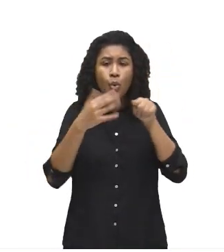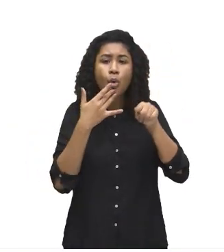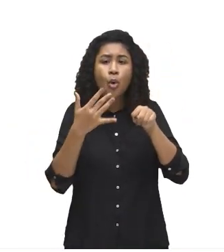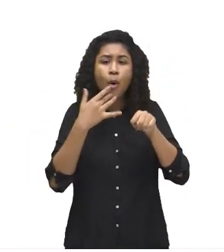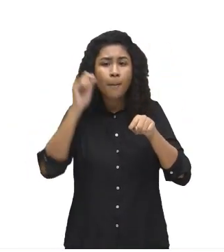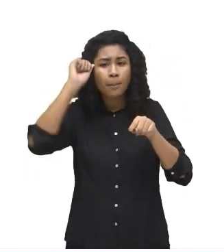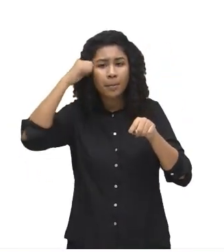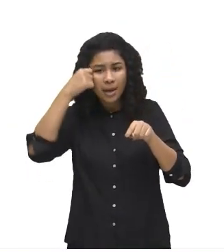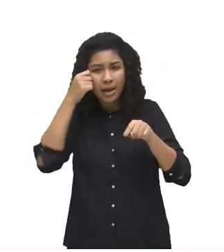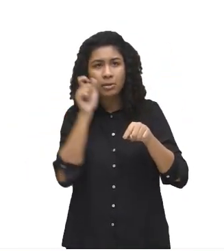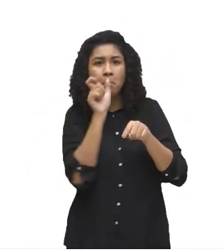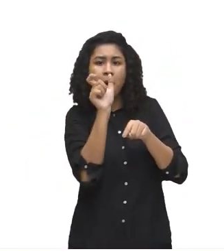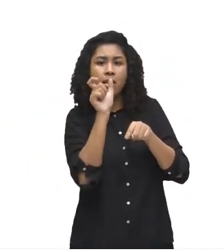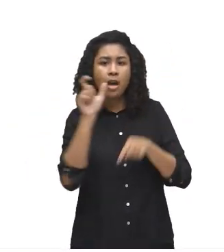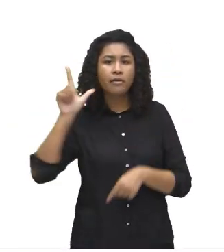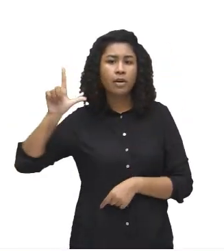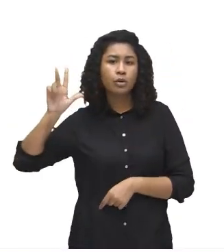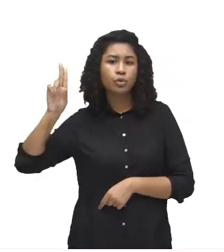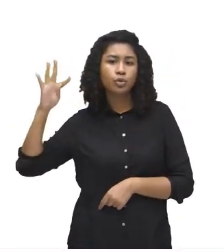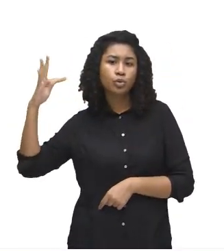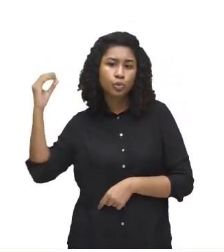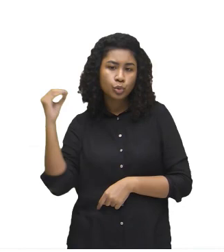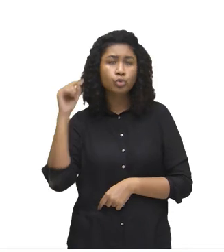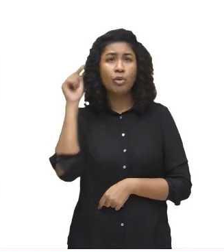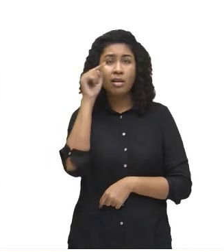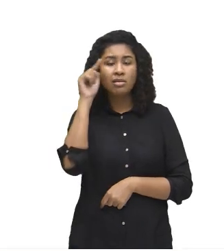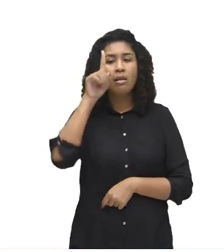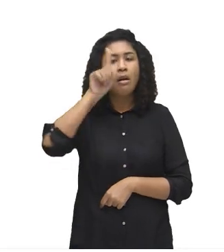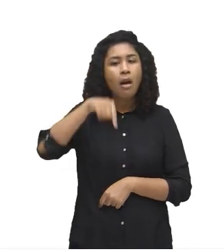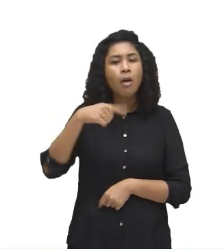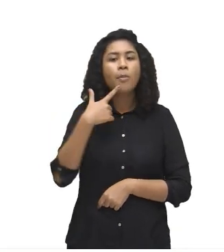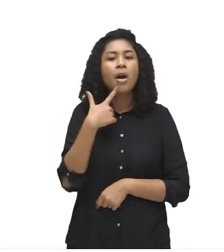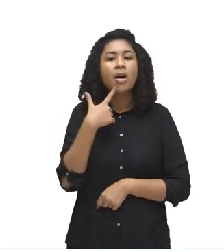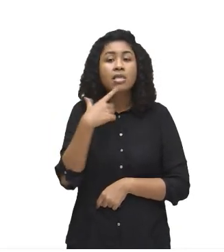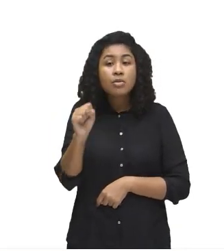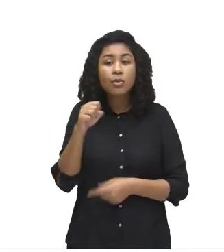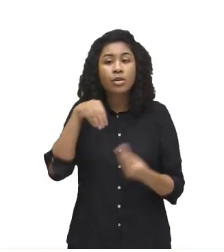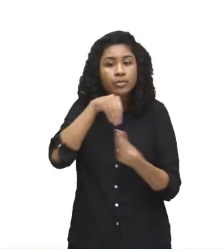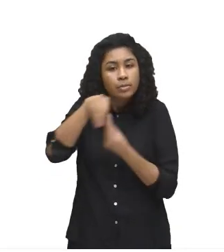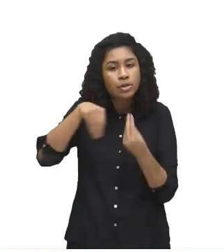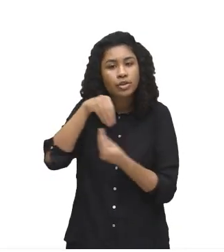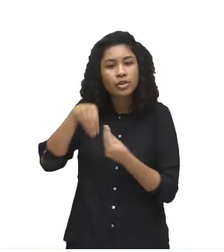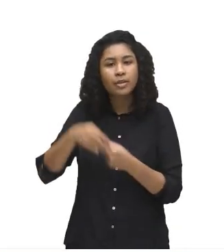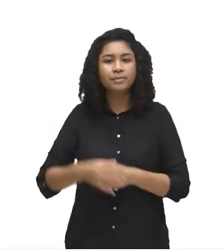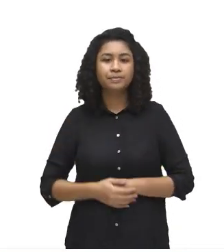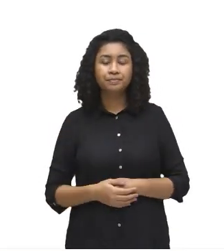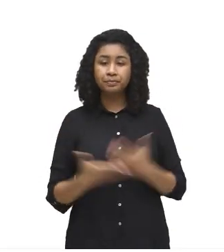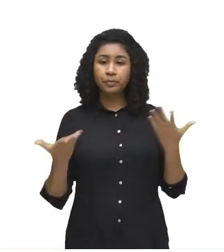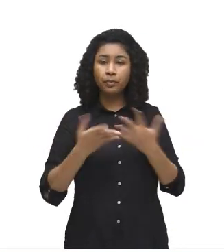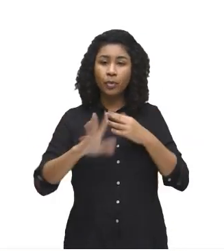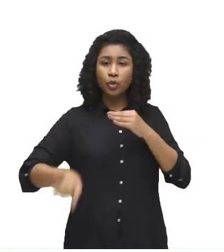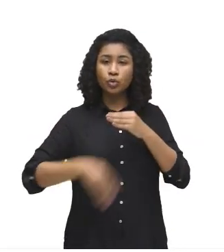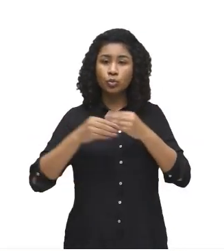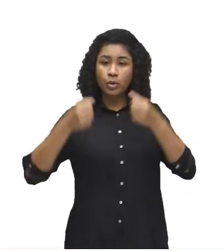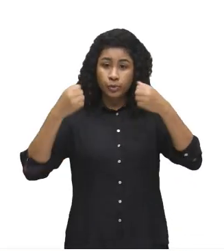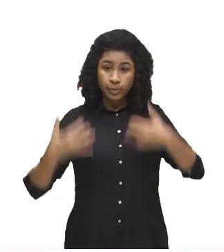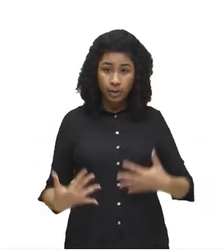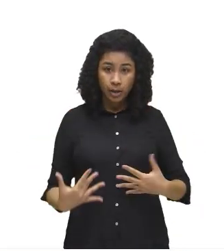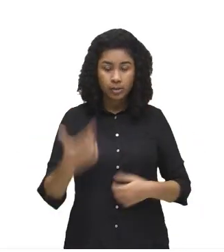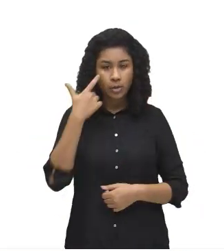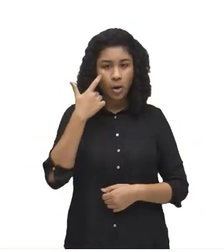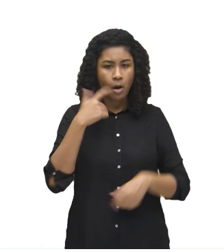mista. Vamos ver um comentário também que nós temos sobre a questão, sobre a resposta, na verdade. Olha aí, então, o que nós temos que perceber? Que as